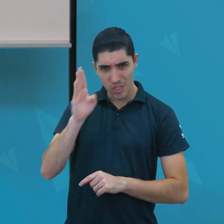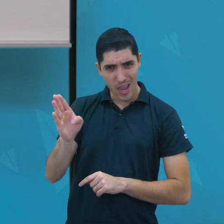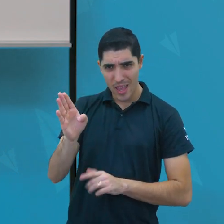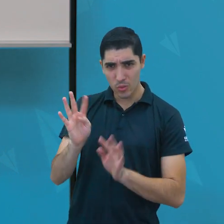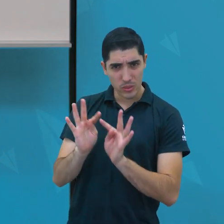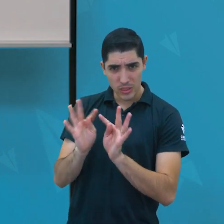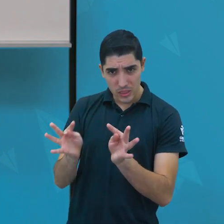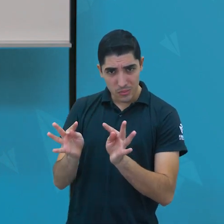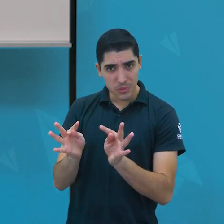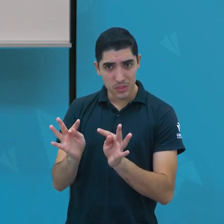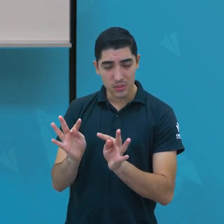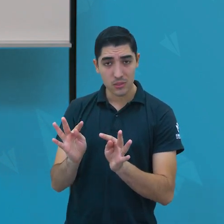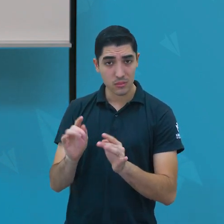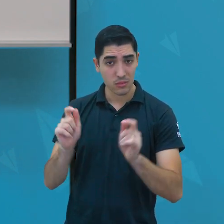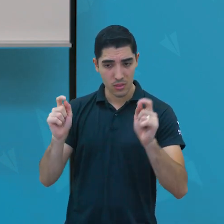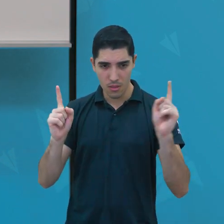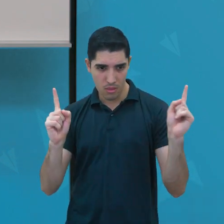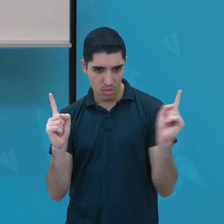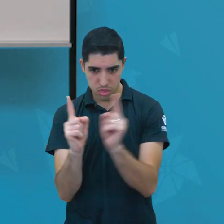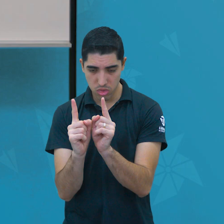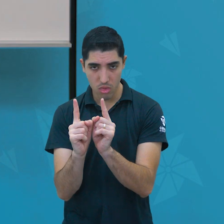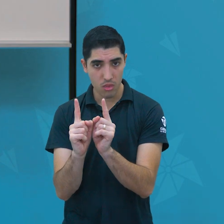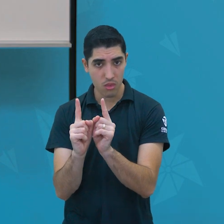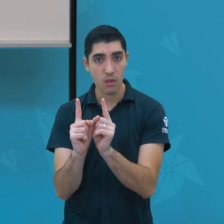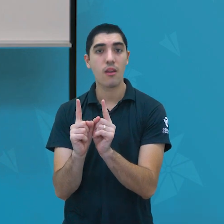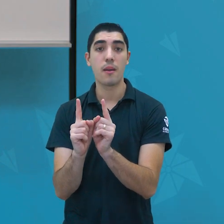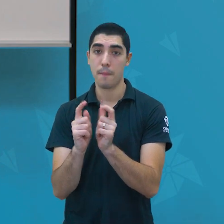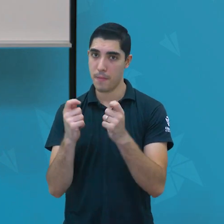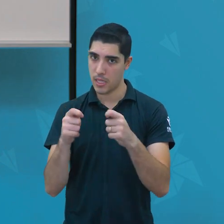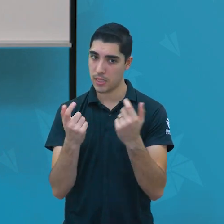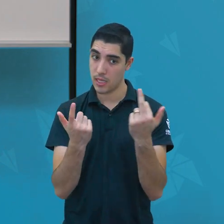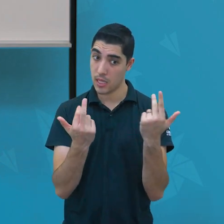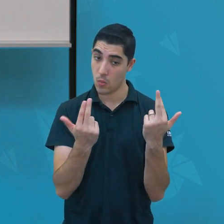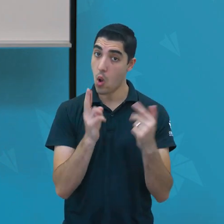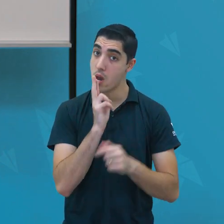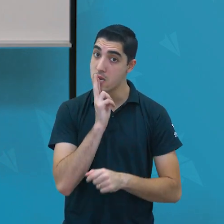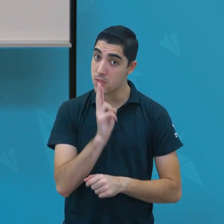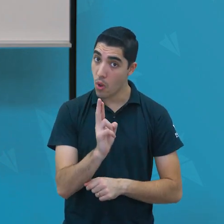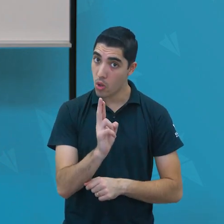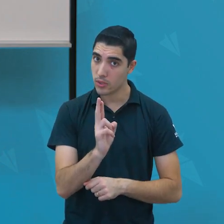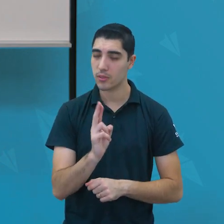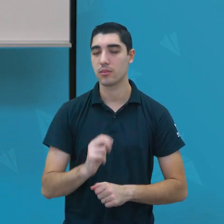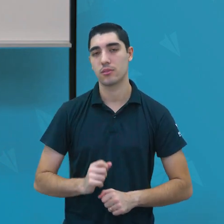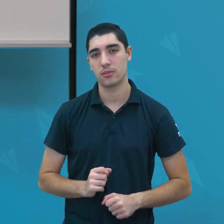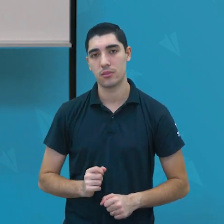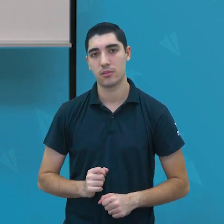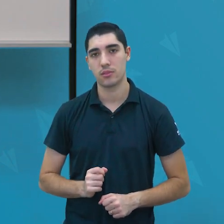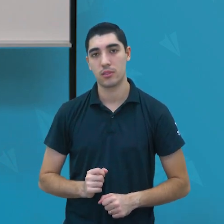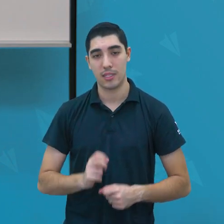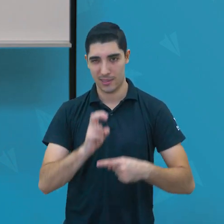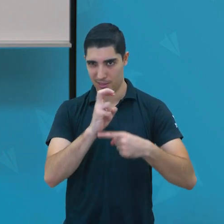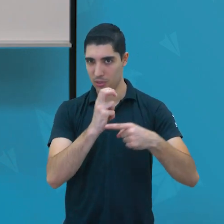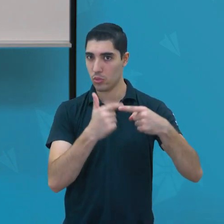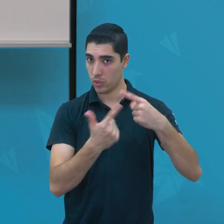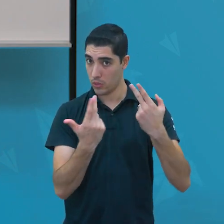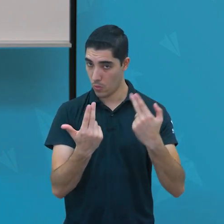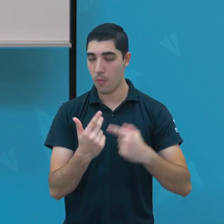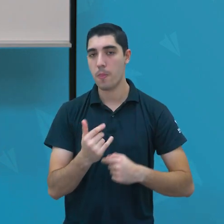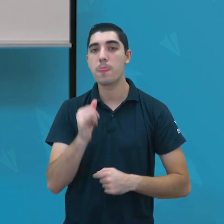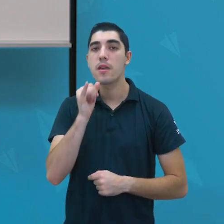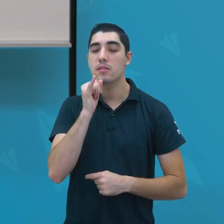mais diretamente, ainda assim, novamente, minha fração irredutível tem que ser a mesma no final da simplificação.